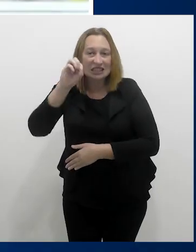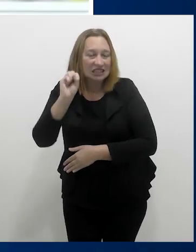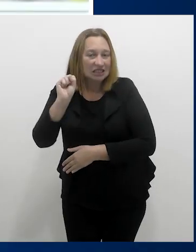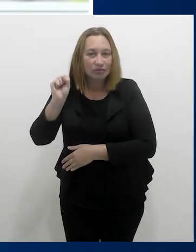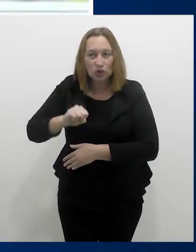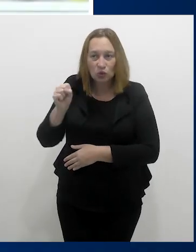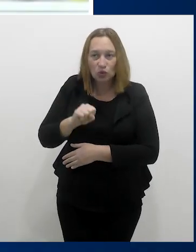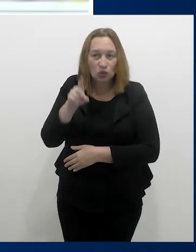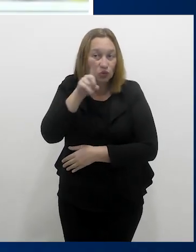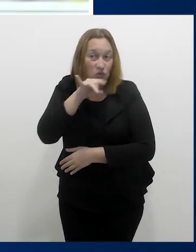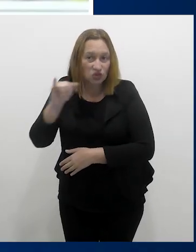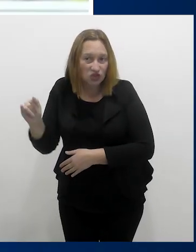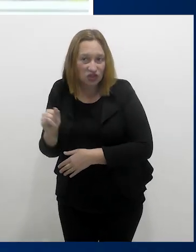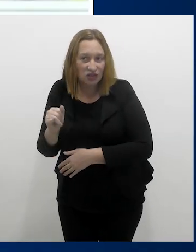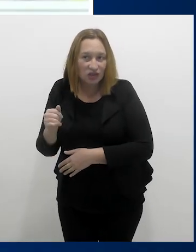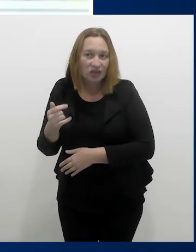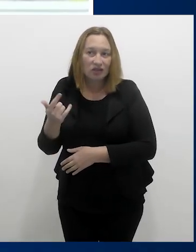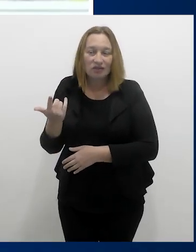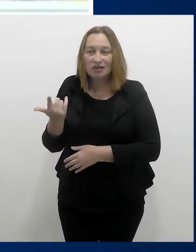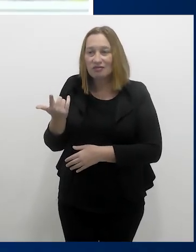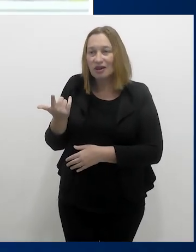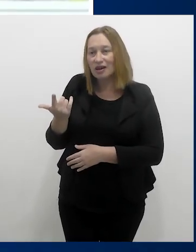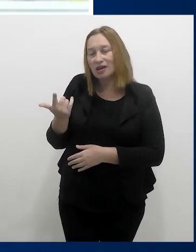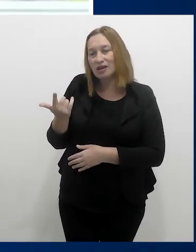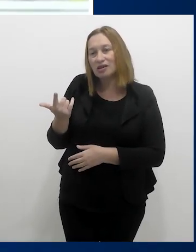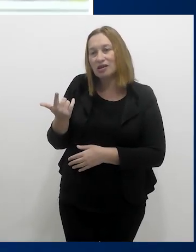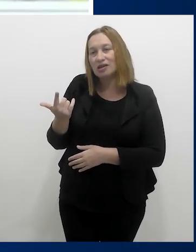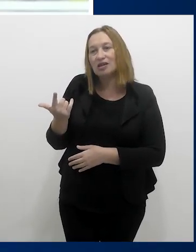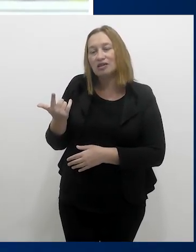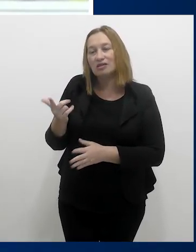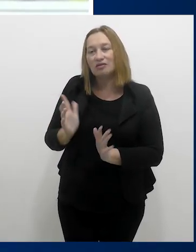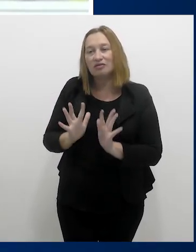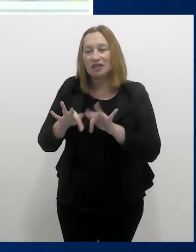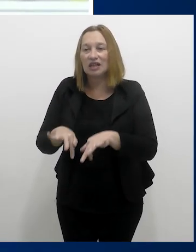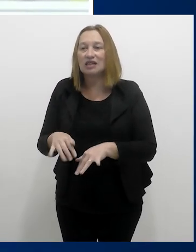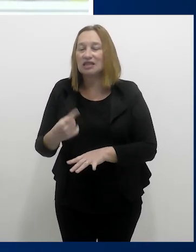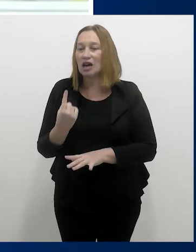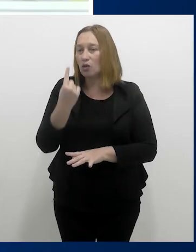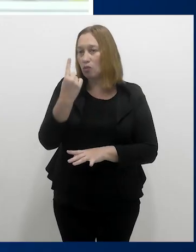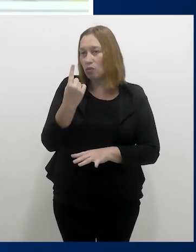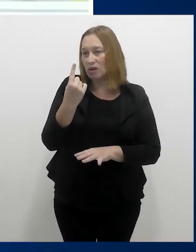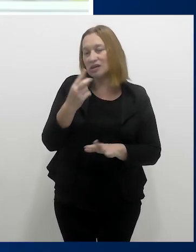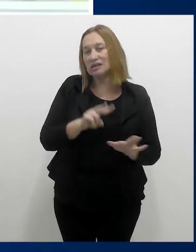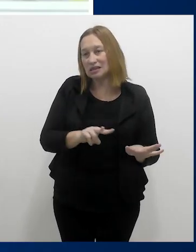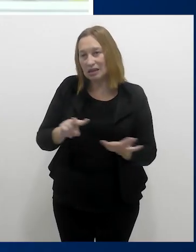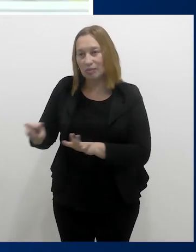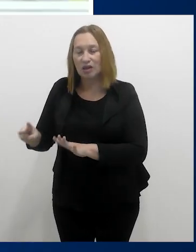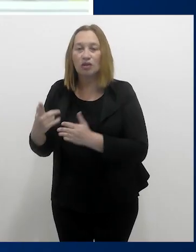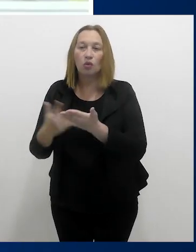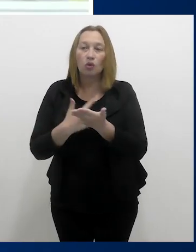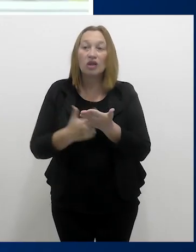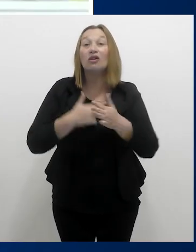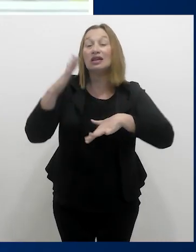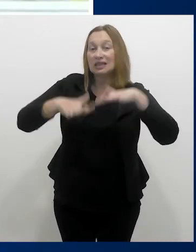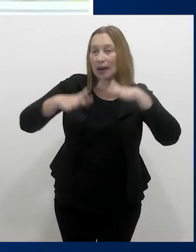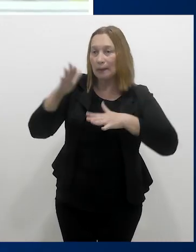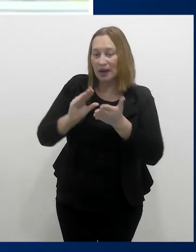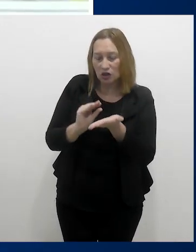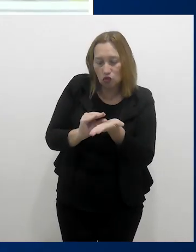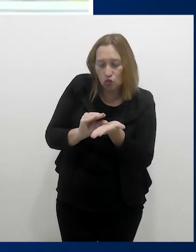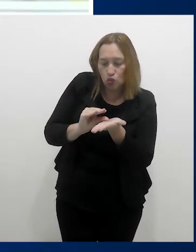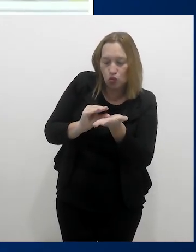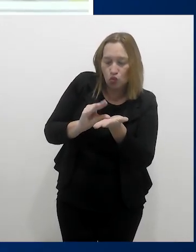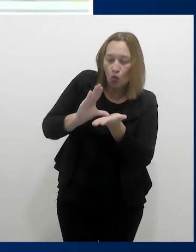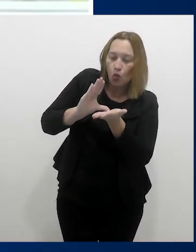lendo meia hora por dia, você vai ler um livro por semana ou a cada 2 semanas, né. Depende